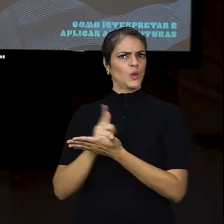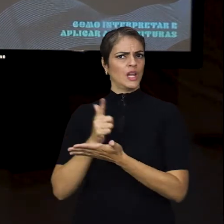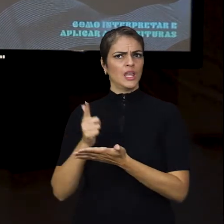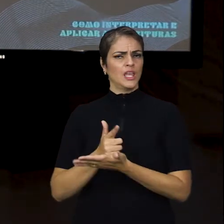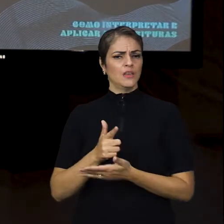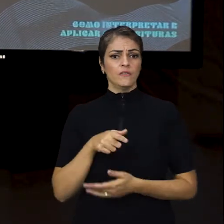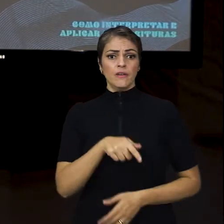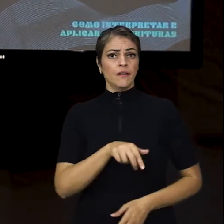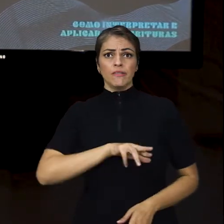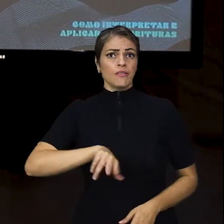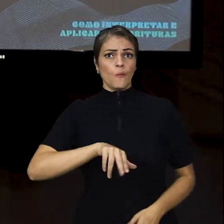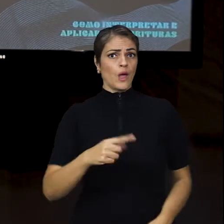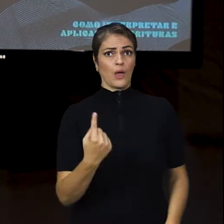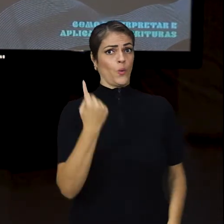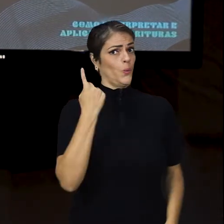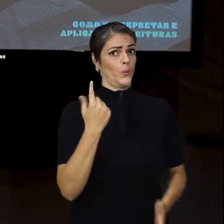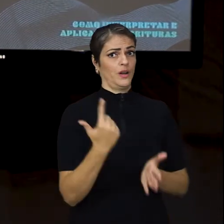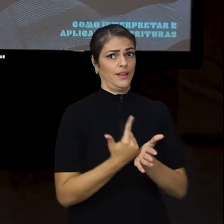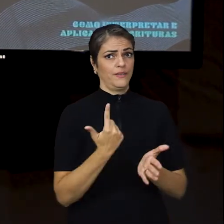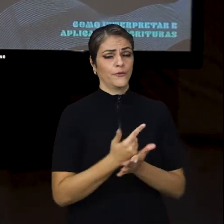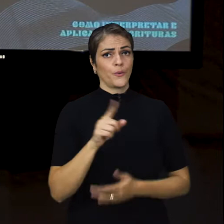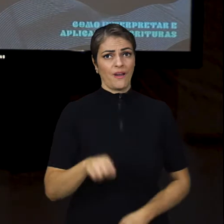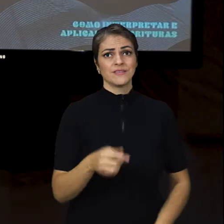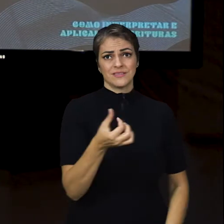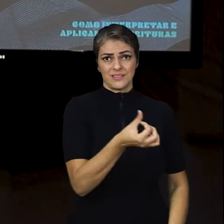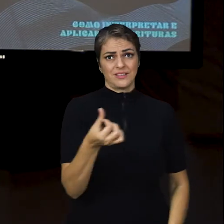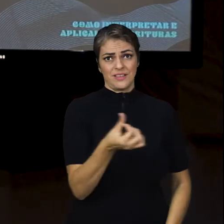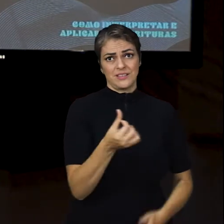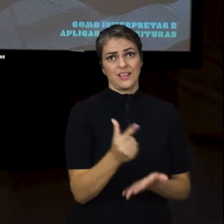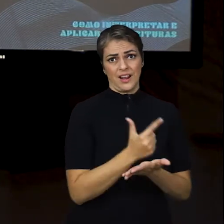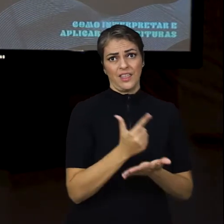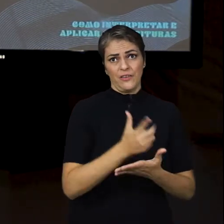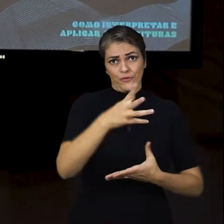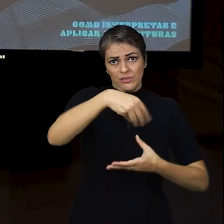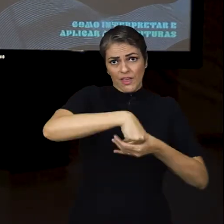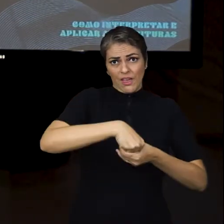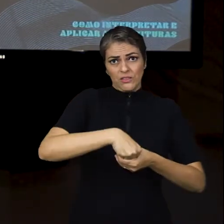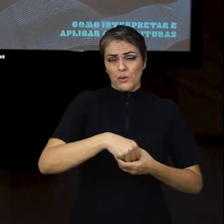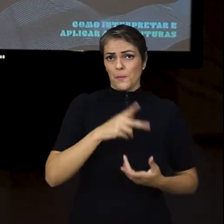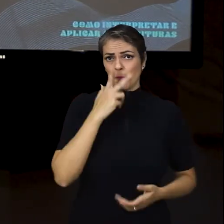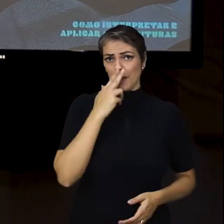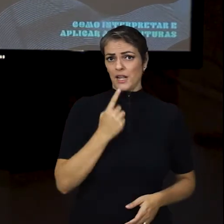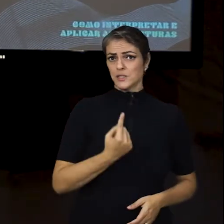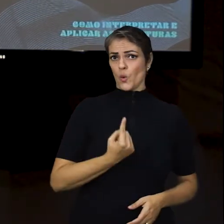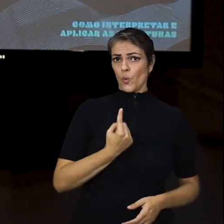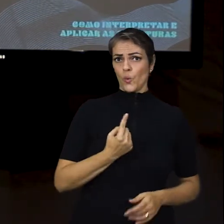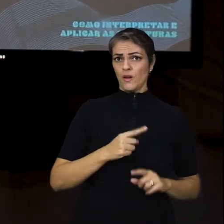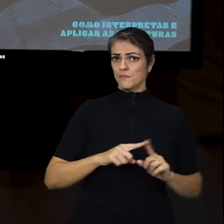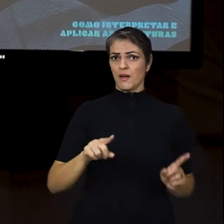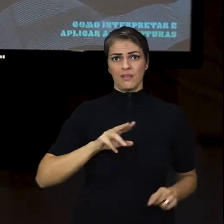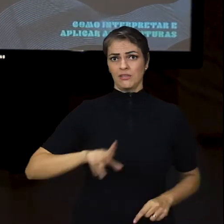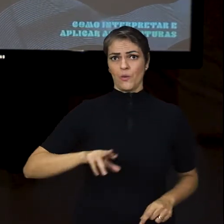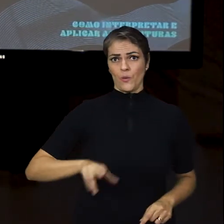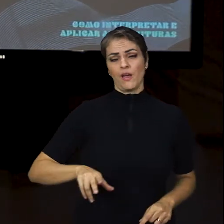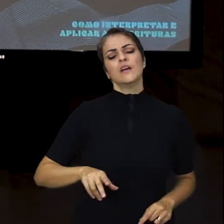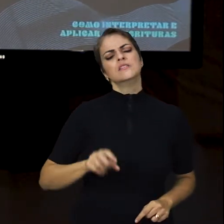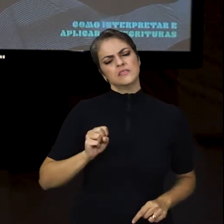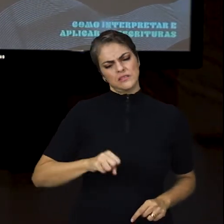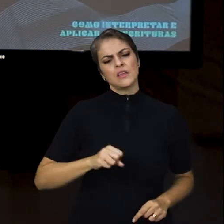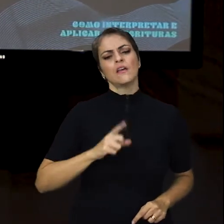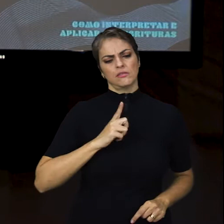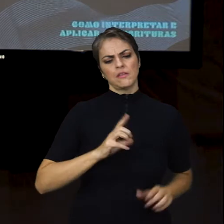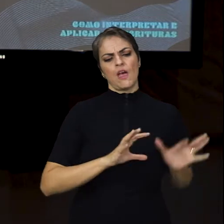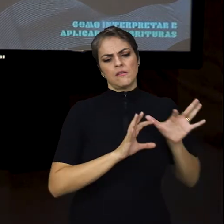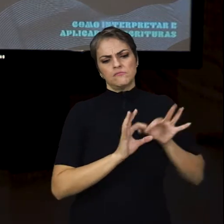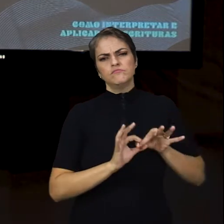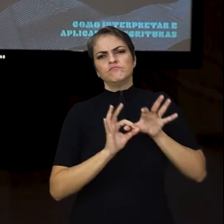um livro, são 66 livros juntos, como se fossem um só, e na verdade eles têm sim uma unidade e